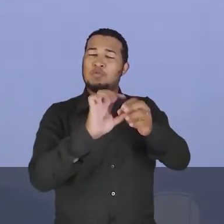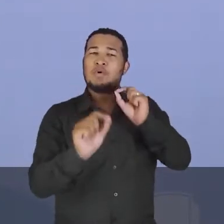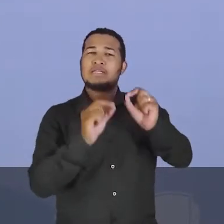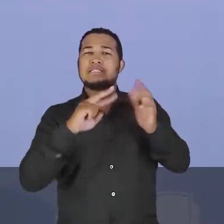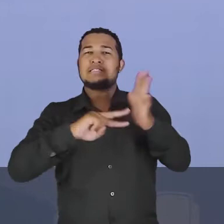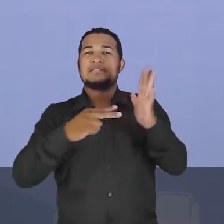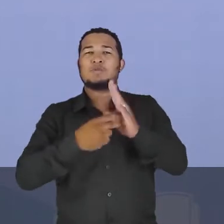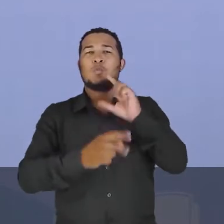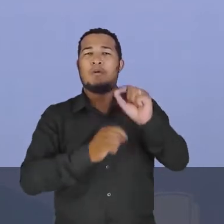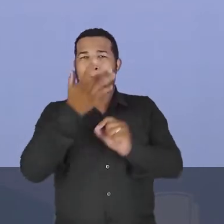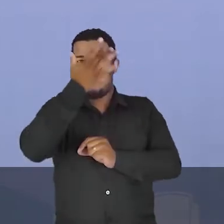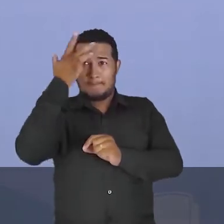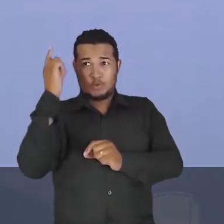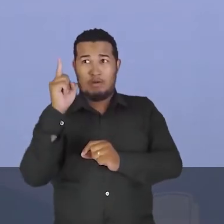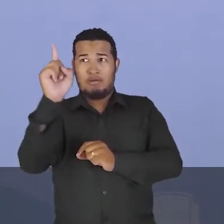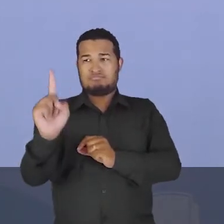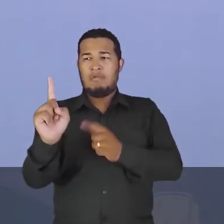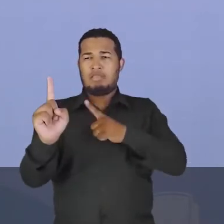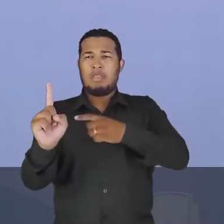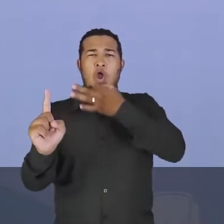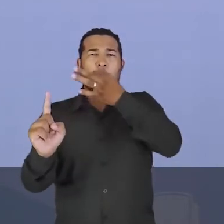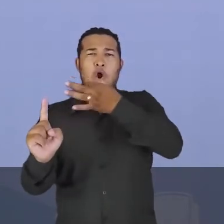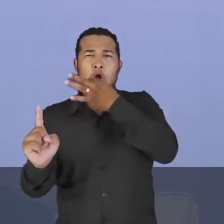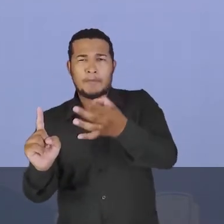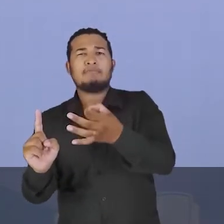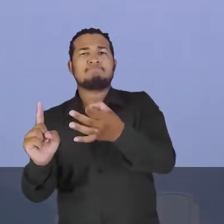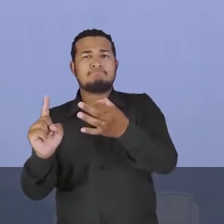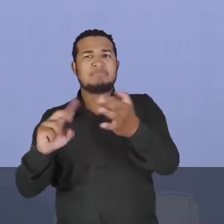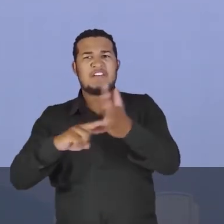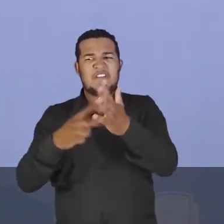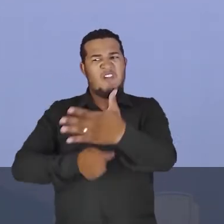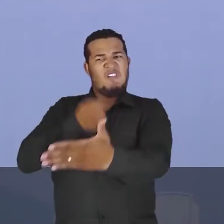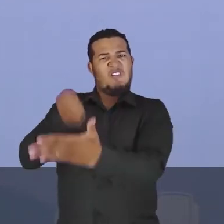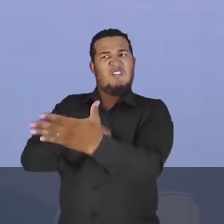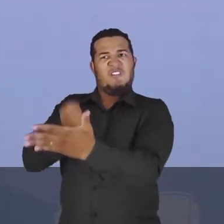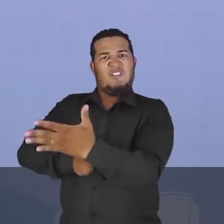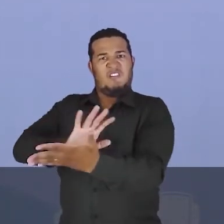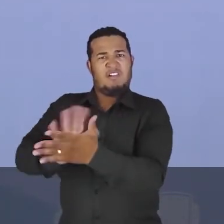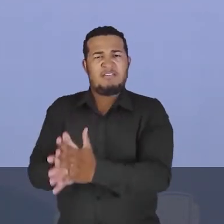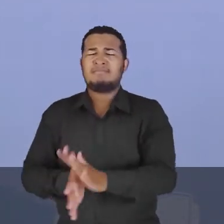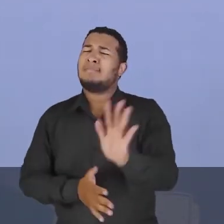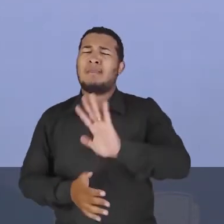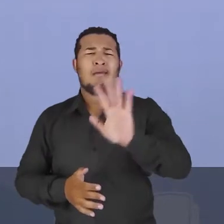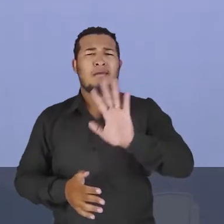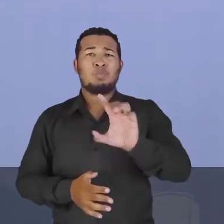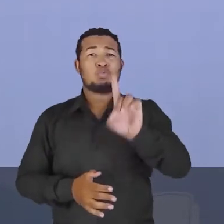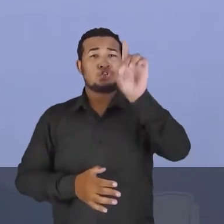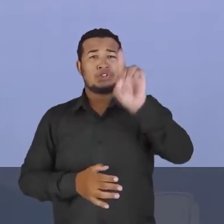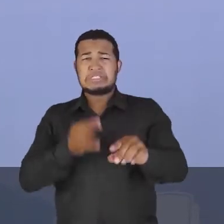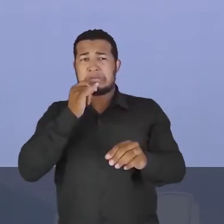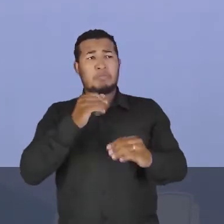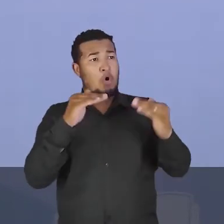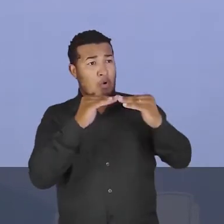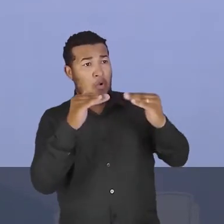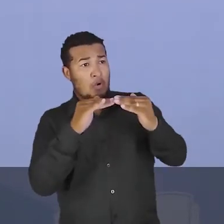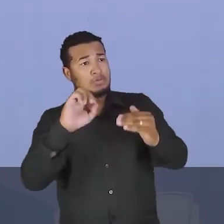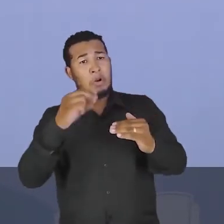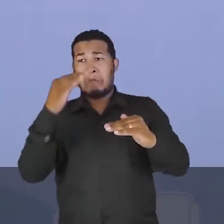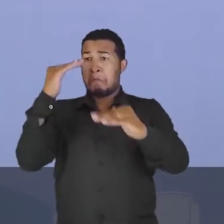pessoa ela tem uma opinião política que ela deve ser perseguida por sua opinião política. O direito a discordar, o direito a ter